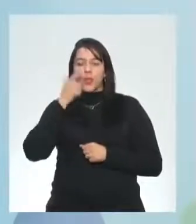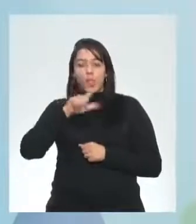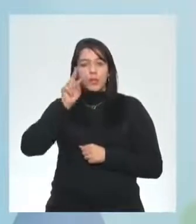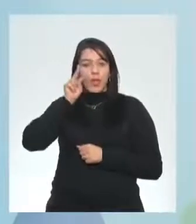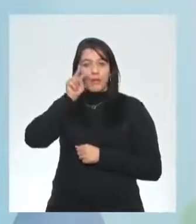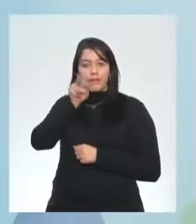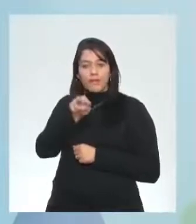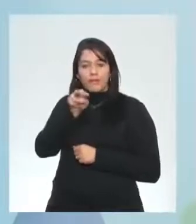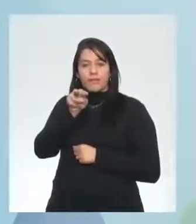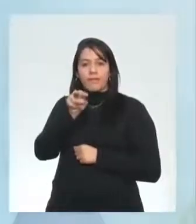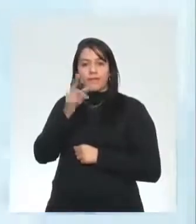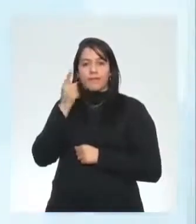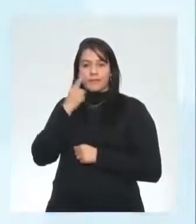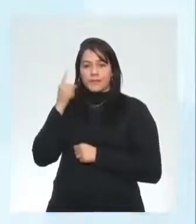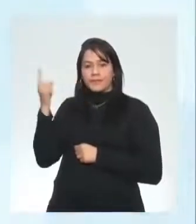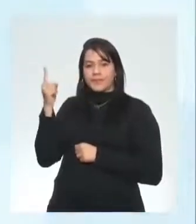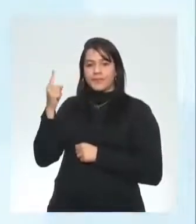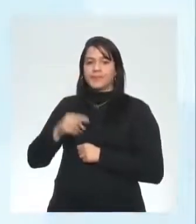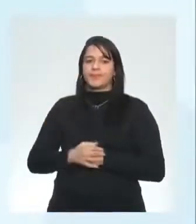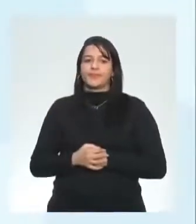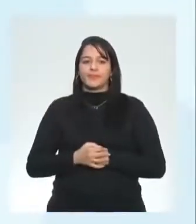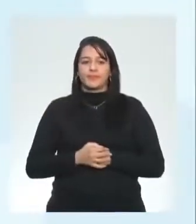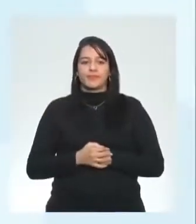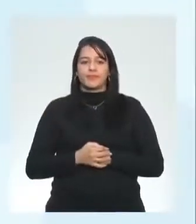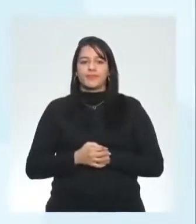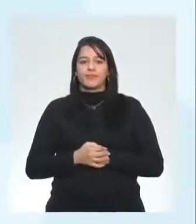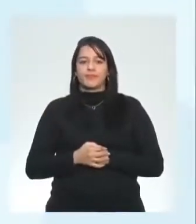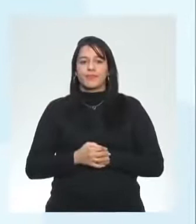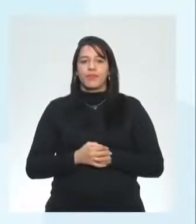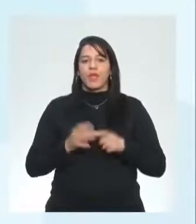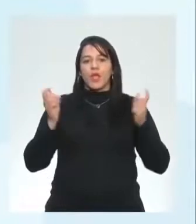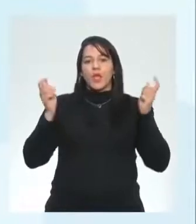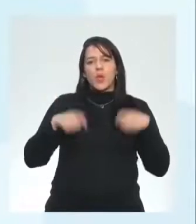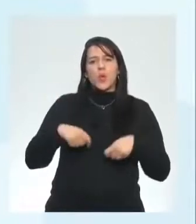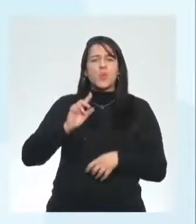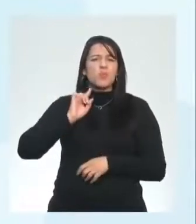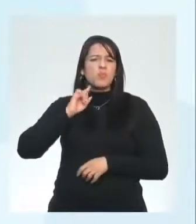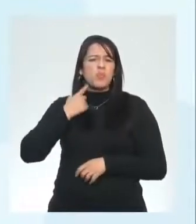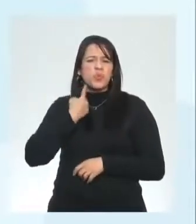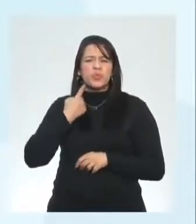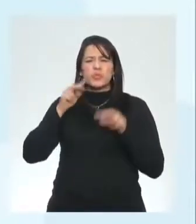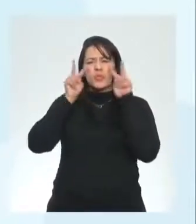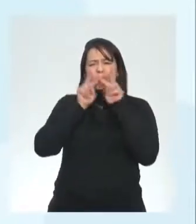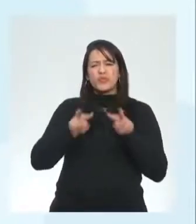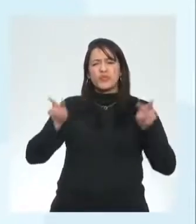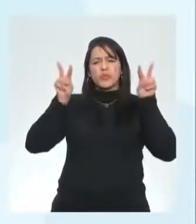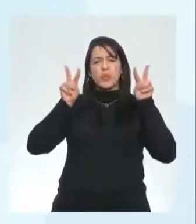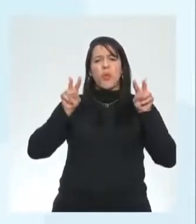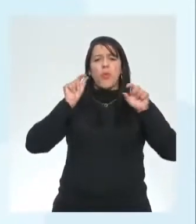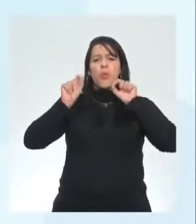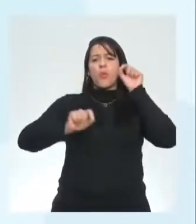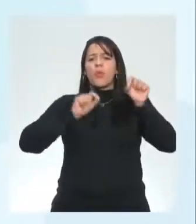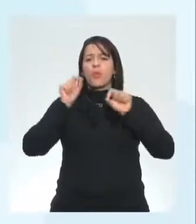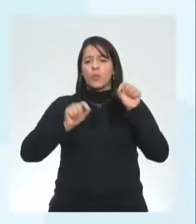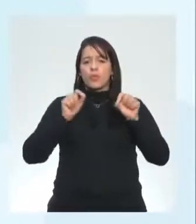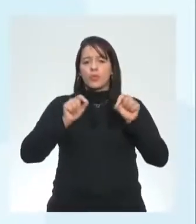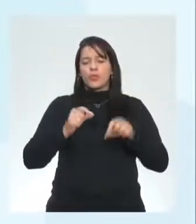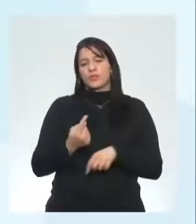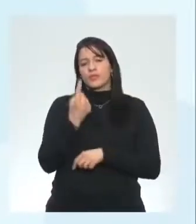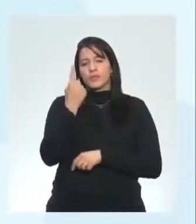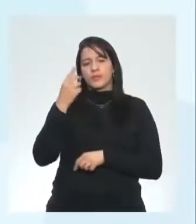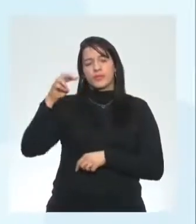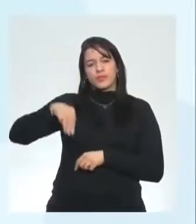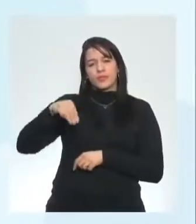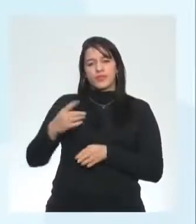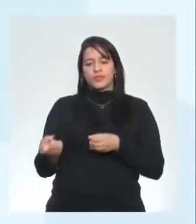ver, olha só para vocês. Então, será, né, o que será que seria então essa poluição visual? Um